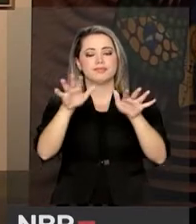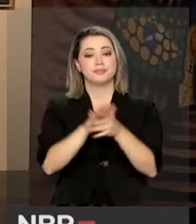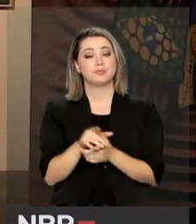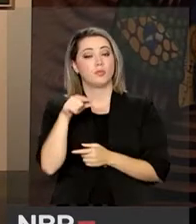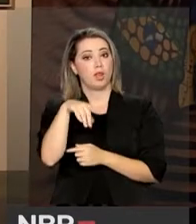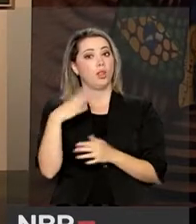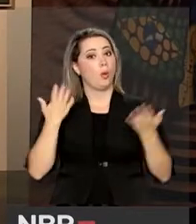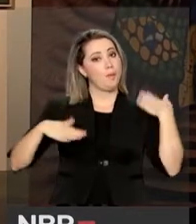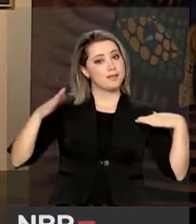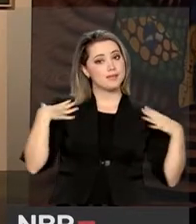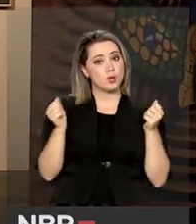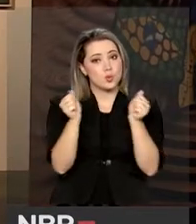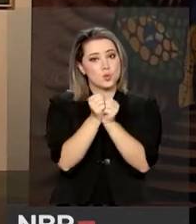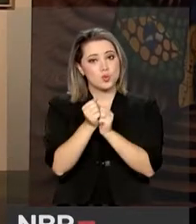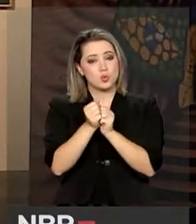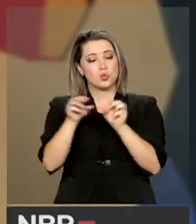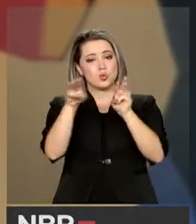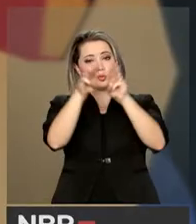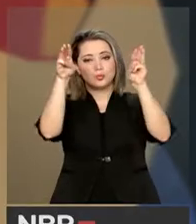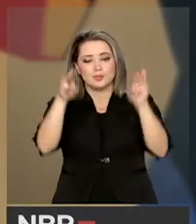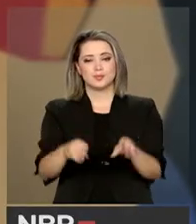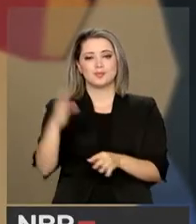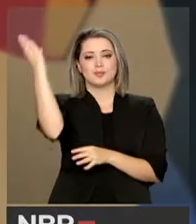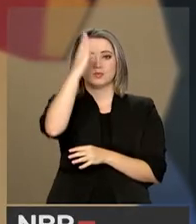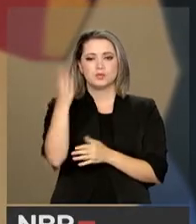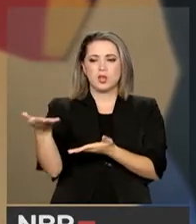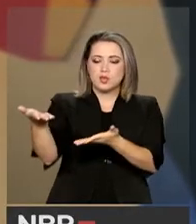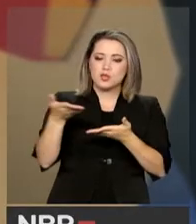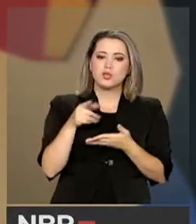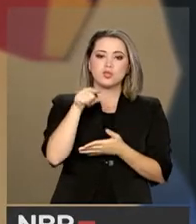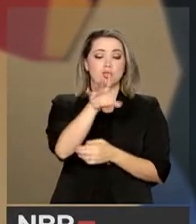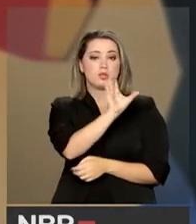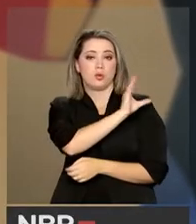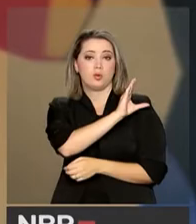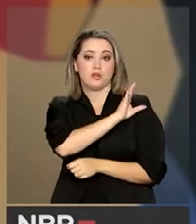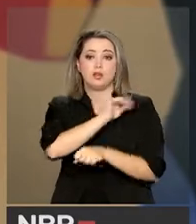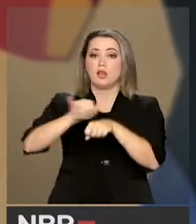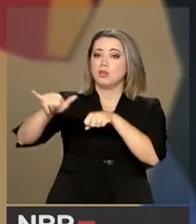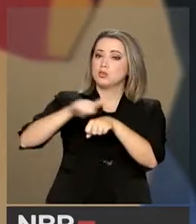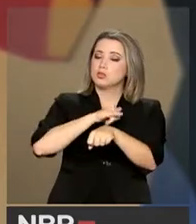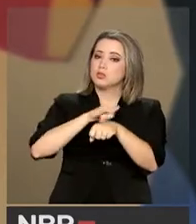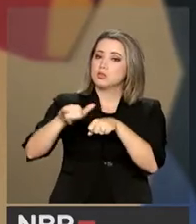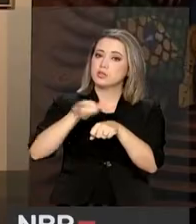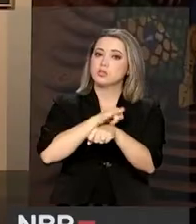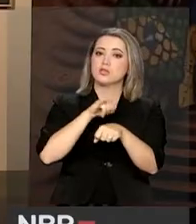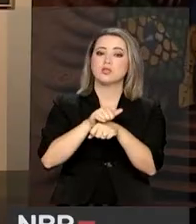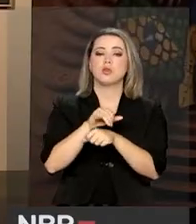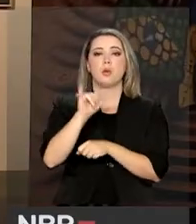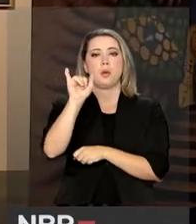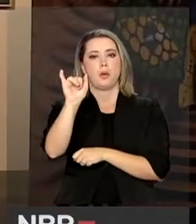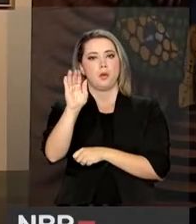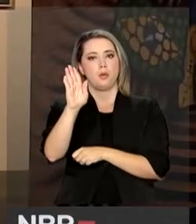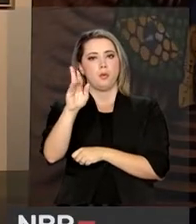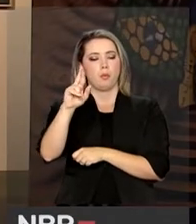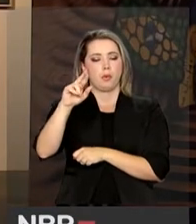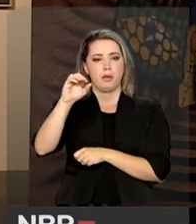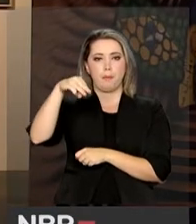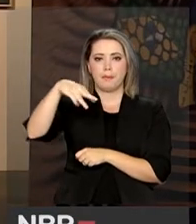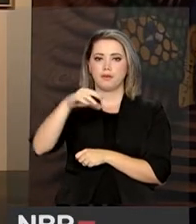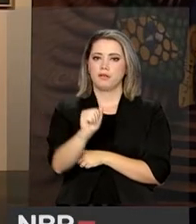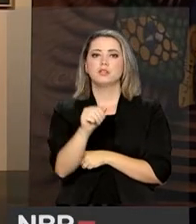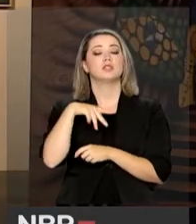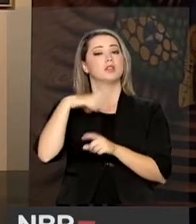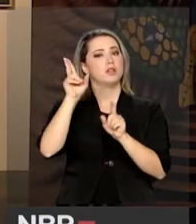do Brasil, a gente recebe a Patrícia Albernaz, que é coordenadora de Estratégias e Sustentabilidade do IBRAM, o Instituto Brasileiro de